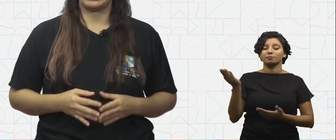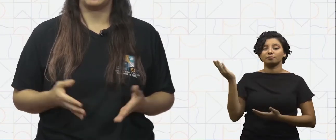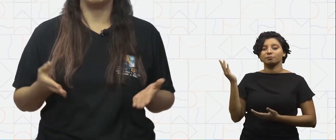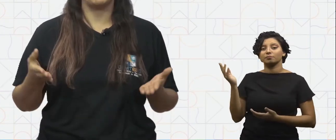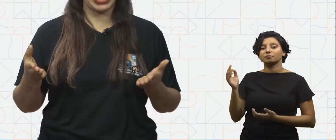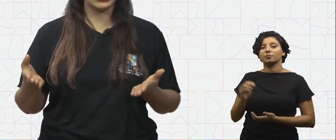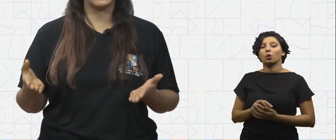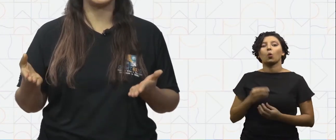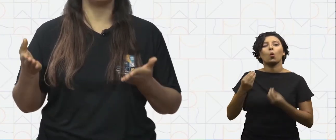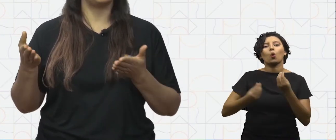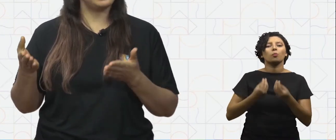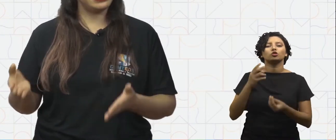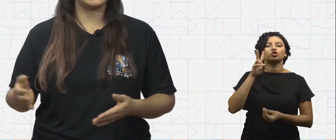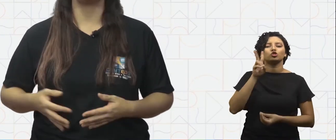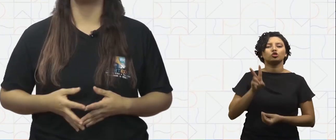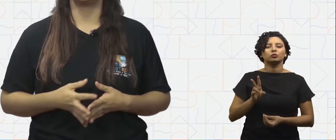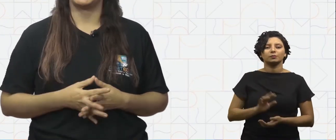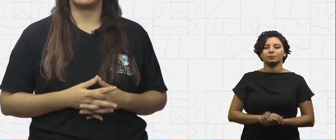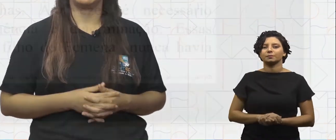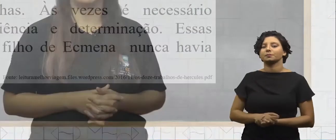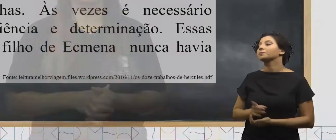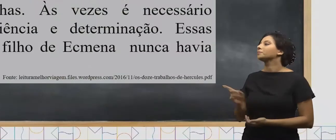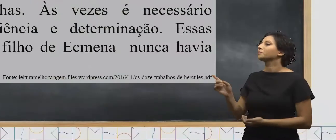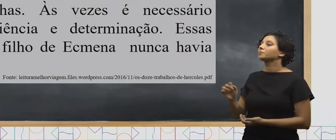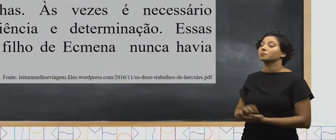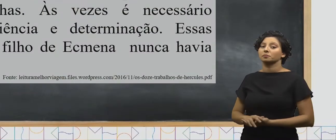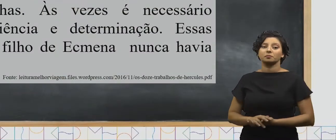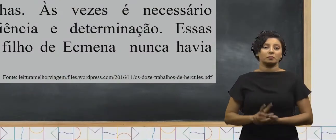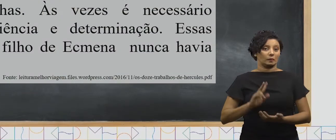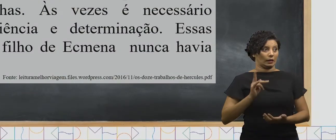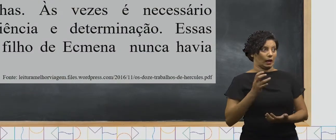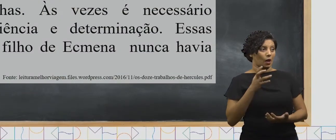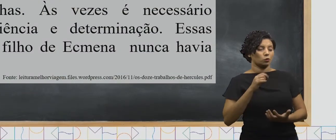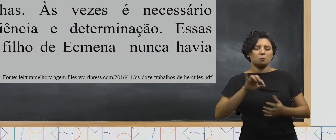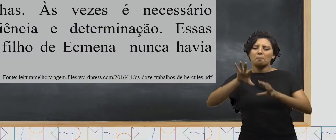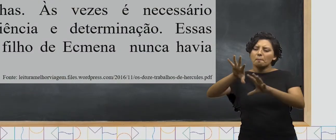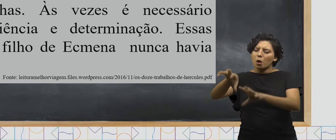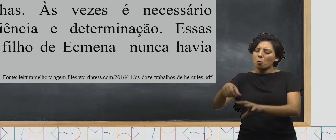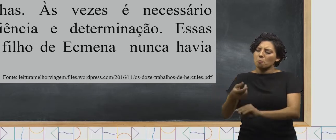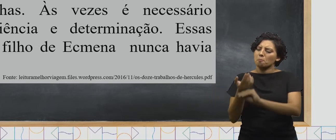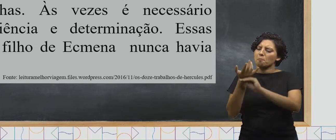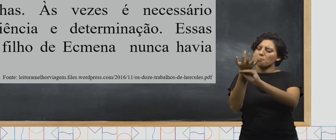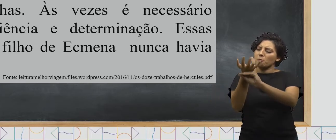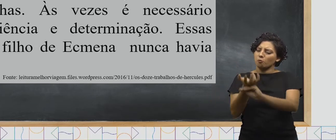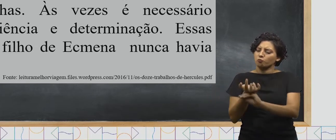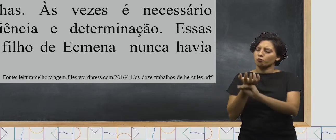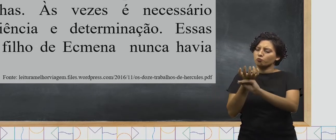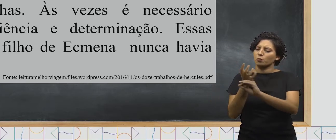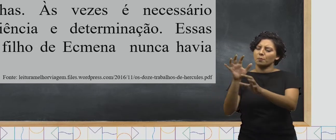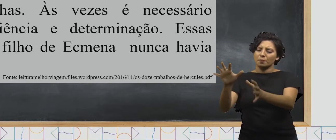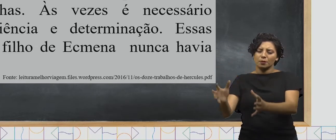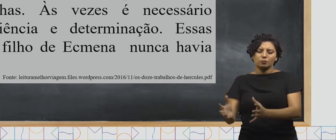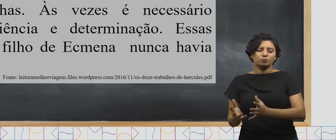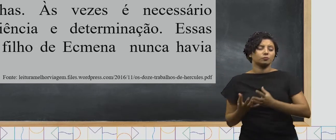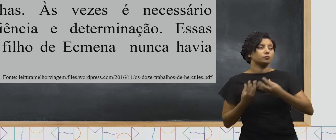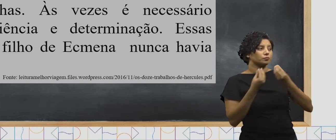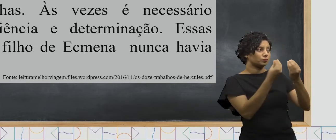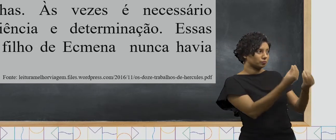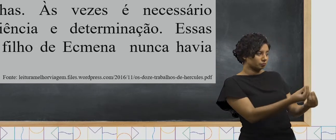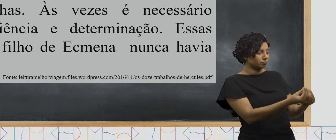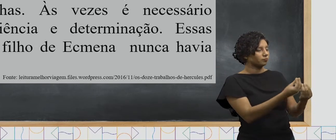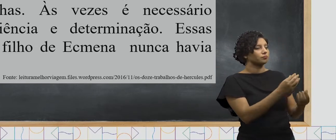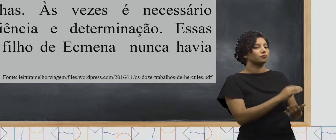próxima tela o restinho desta história. Hércules pegou a corça com cuidado e levou-a